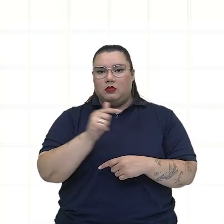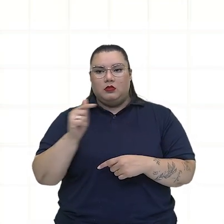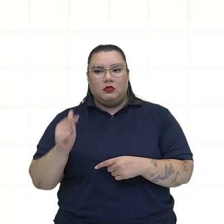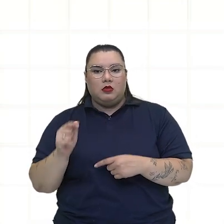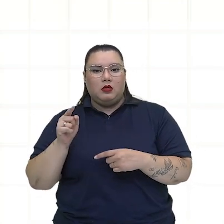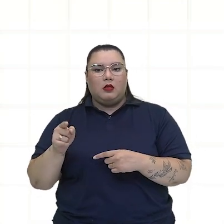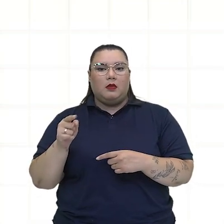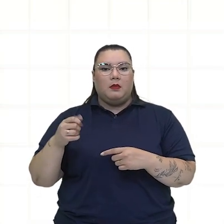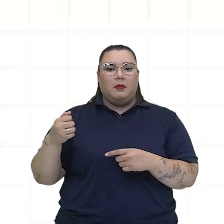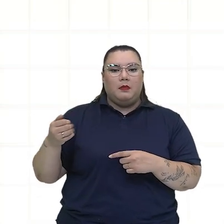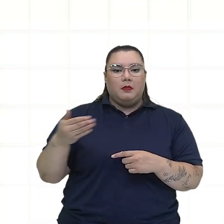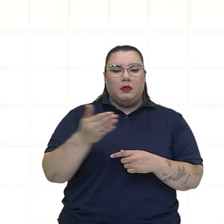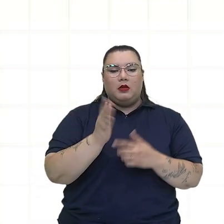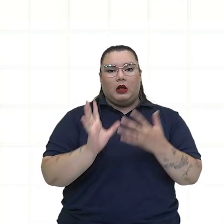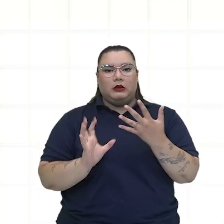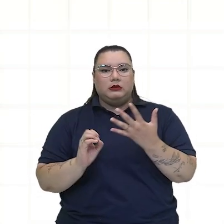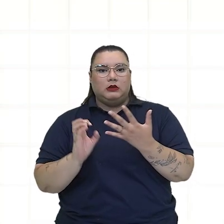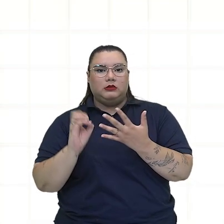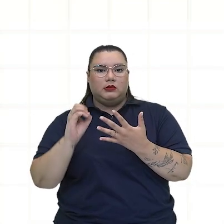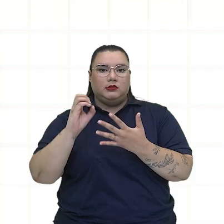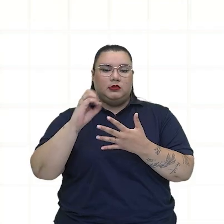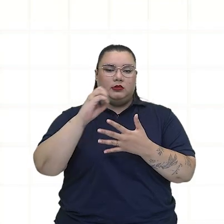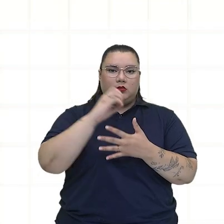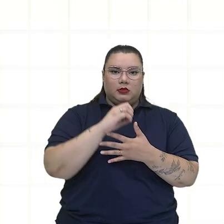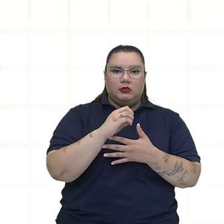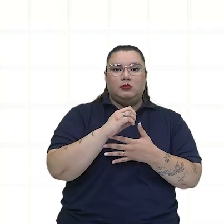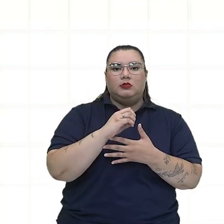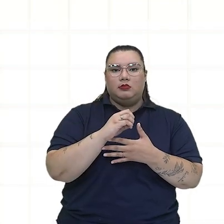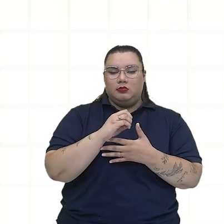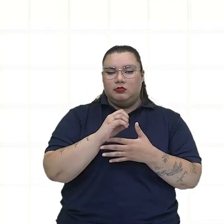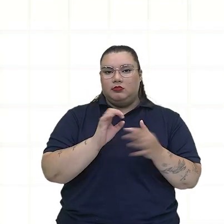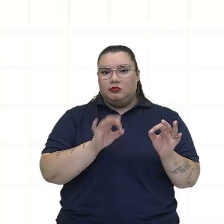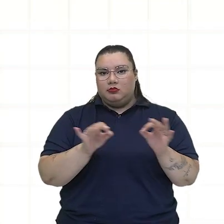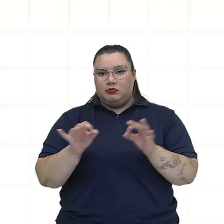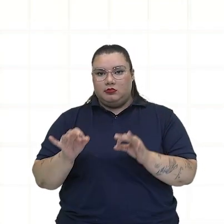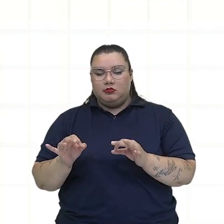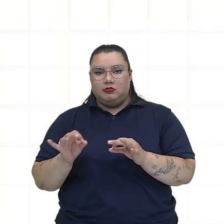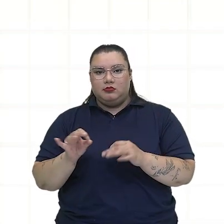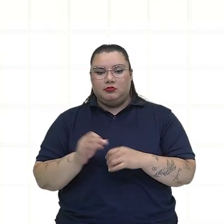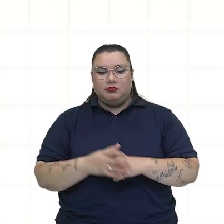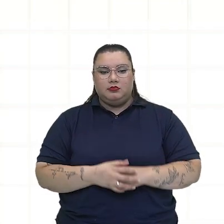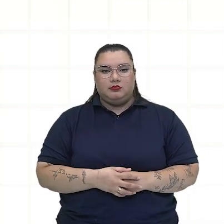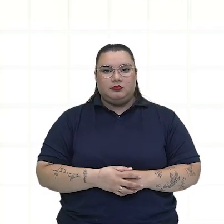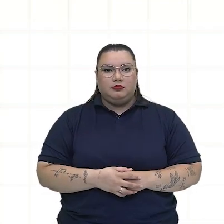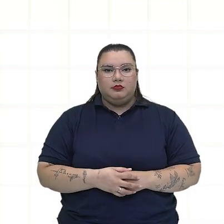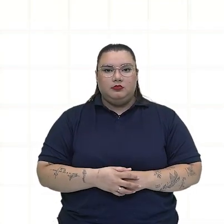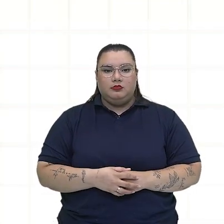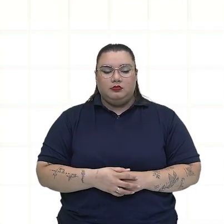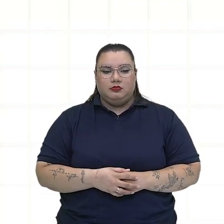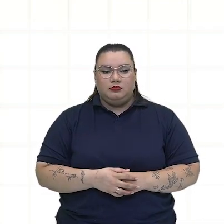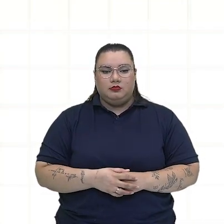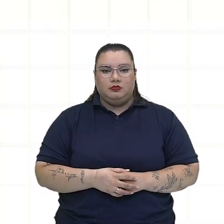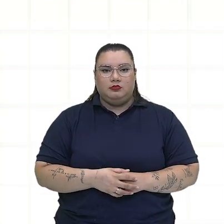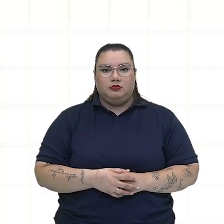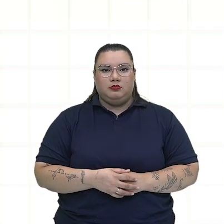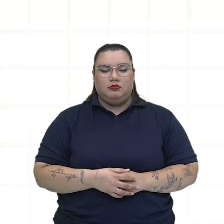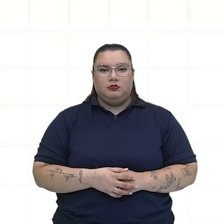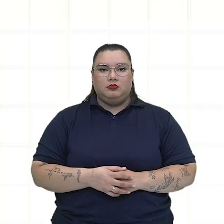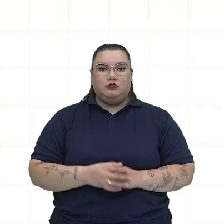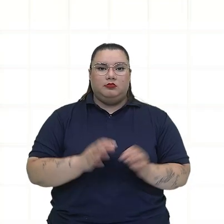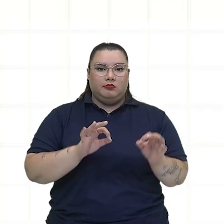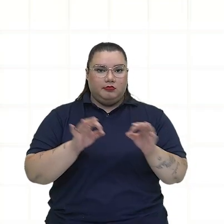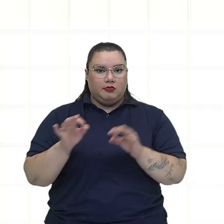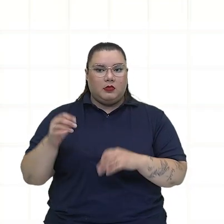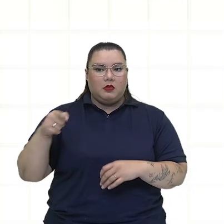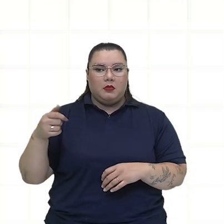mais a forma com a qual se retire, né, os peixinhos comendo ali os